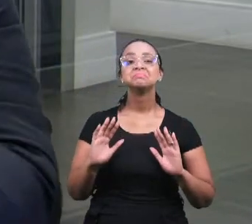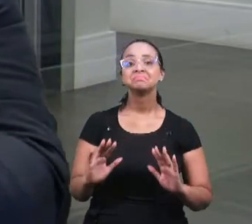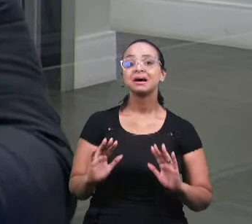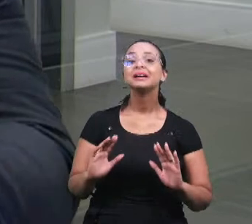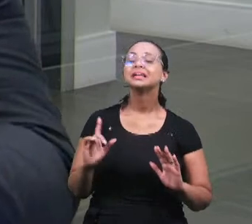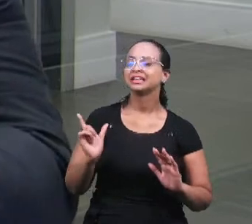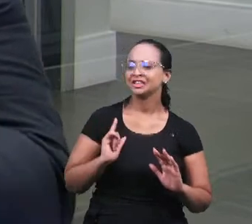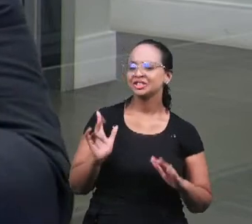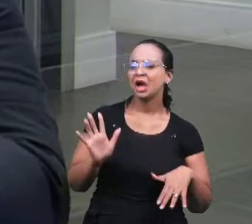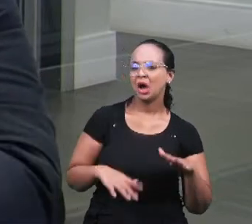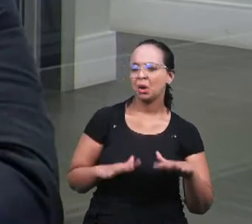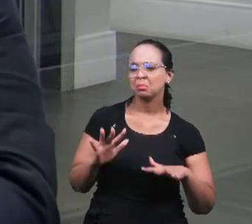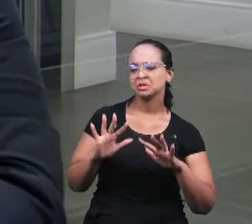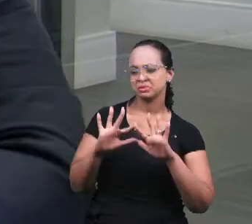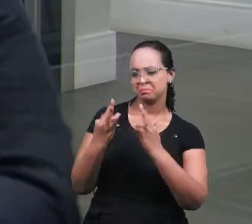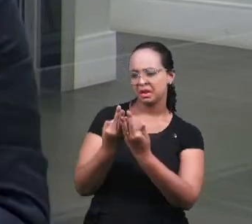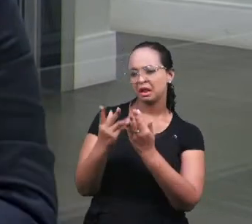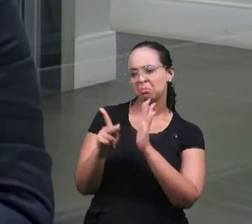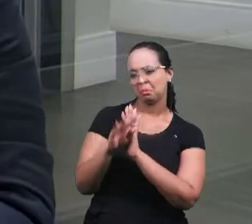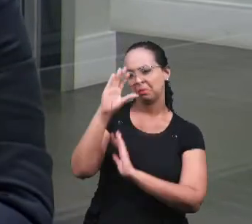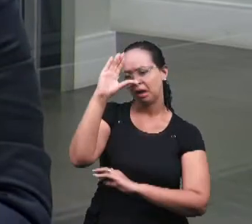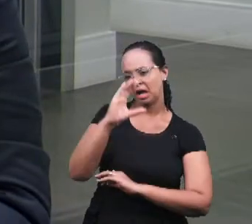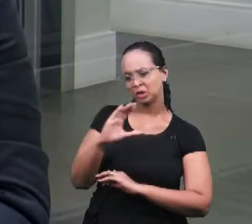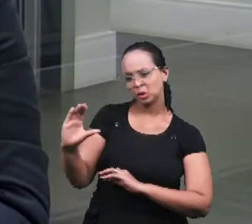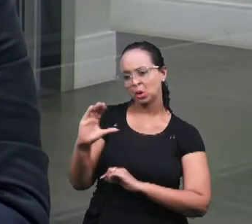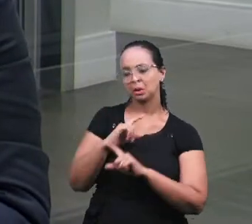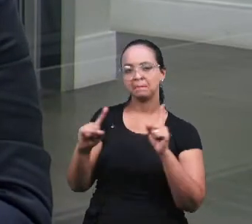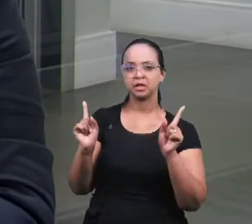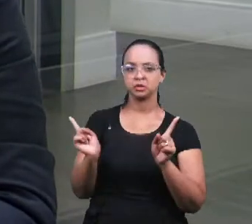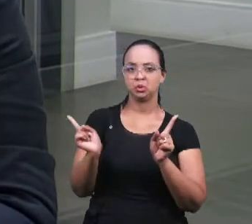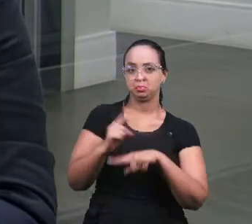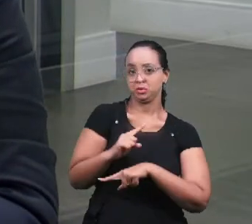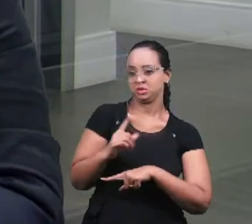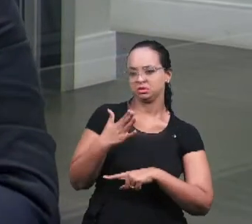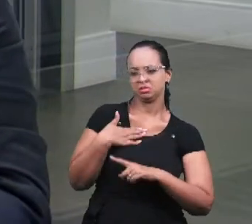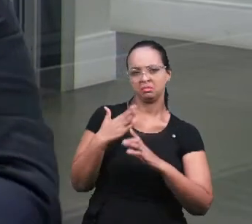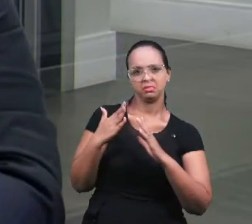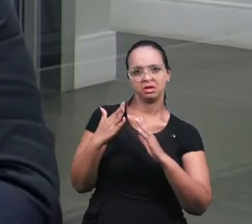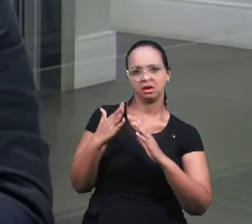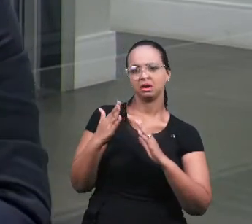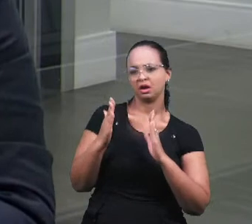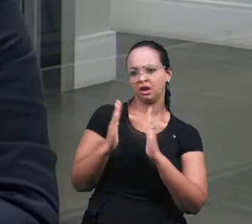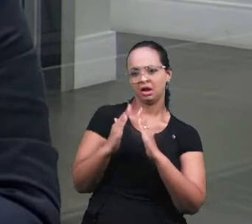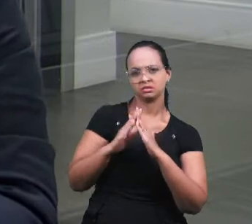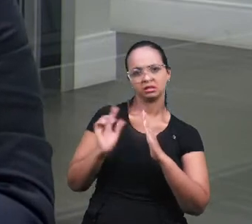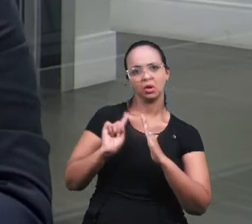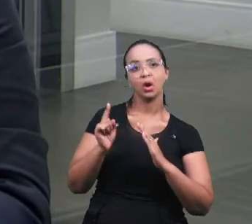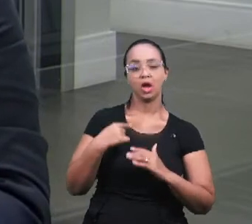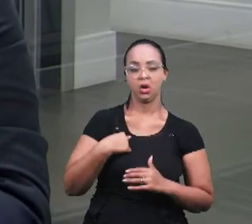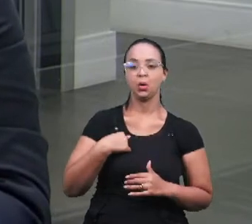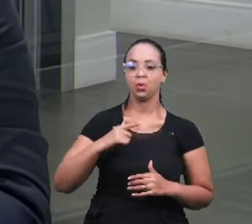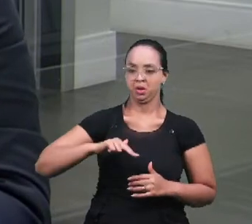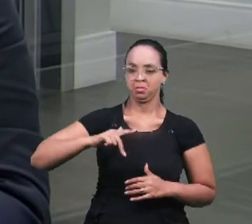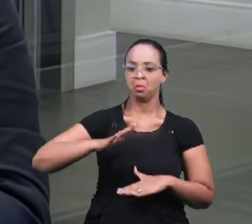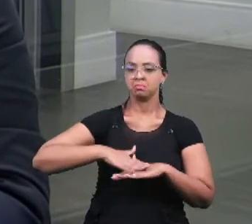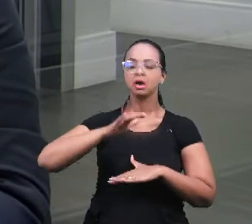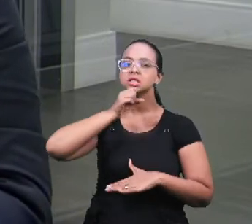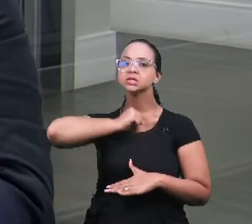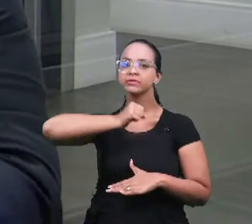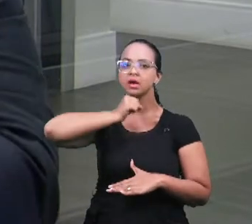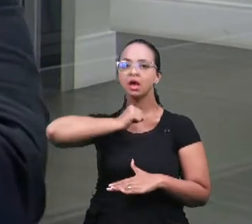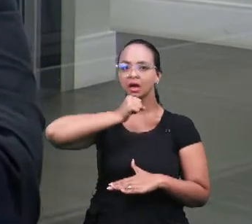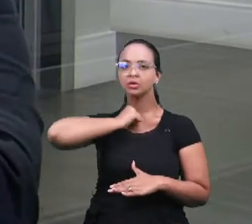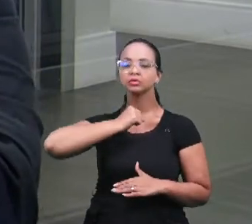Havia parentes meus católicos, mas eu não tive oposição dentro do meu lar, não. Muito pelo contrário, eu sou irmão mais velho, né? E